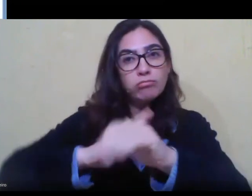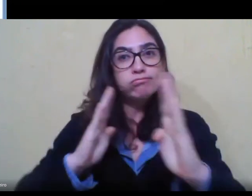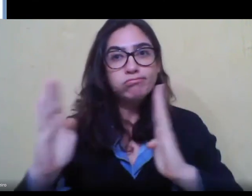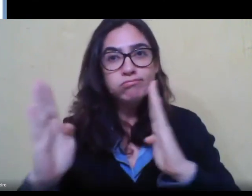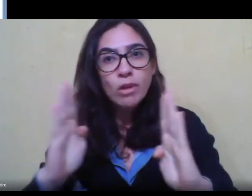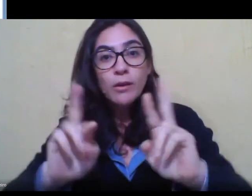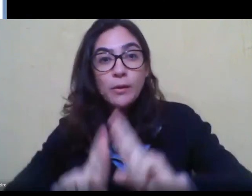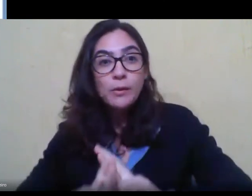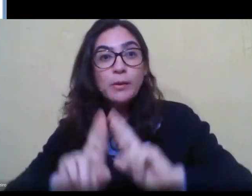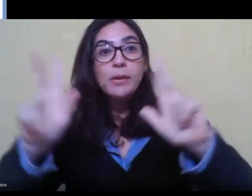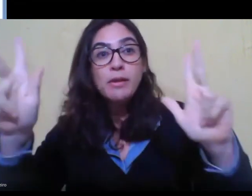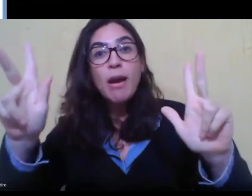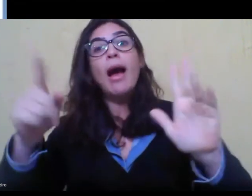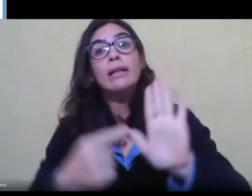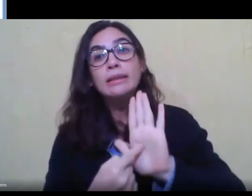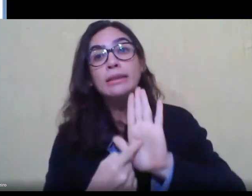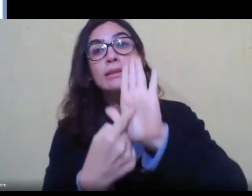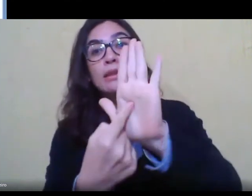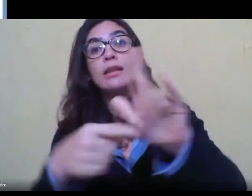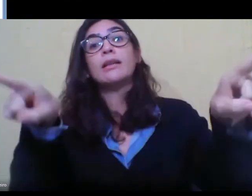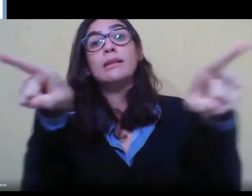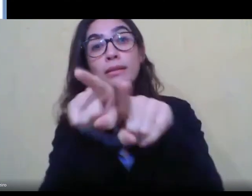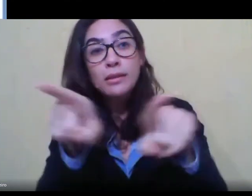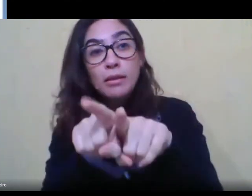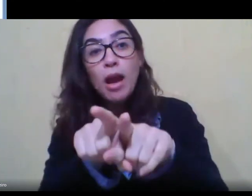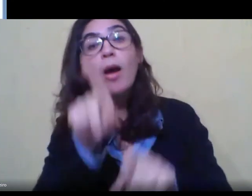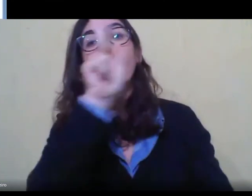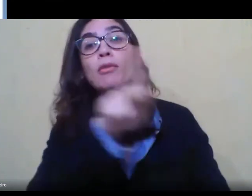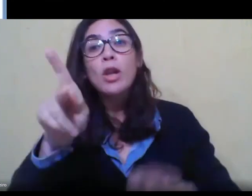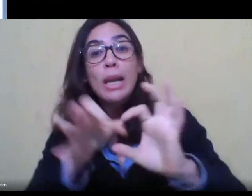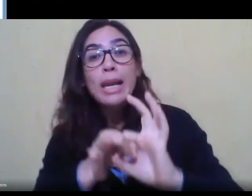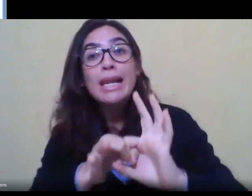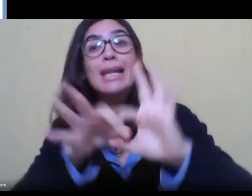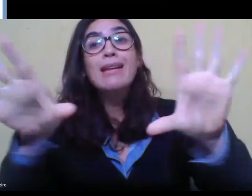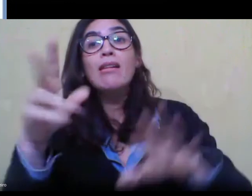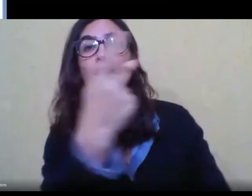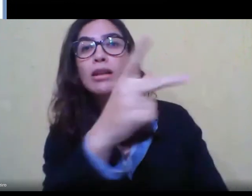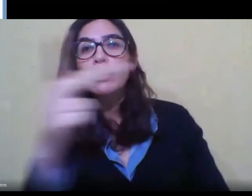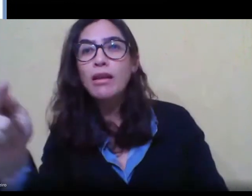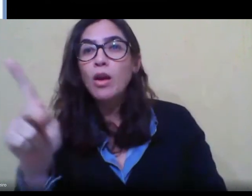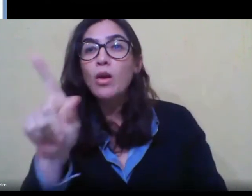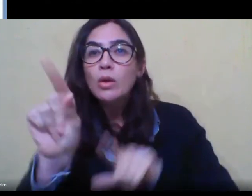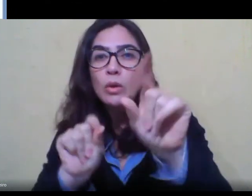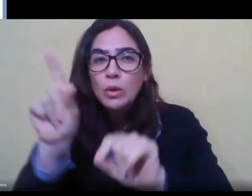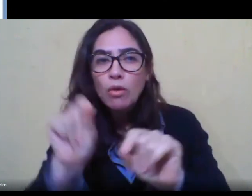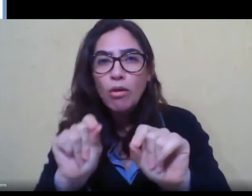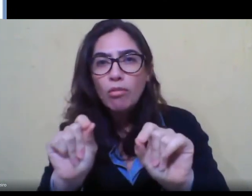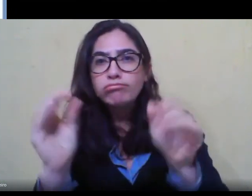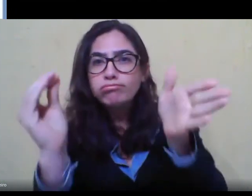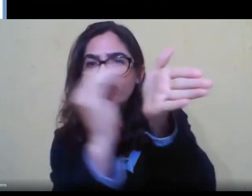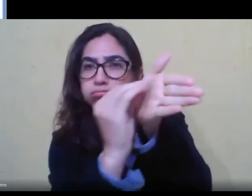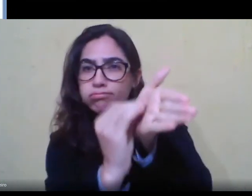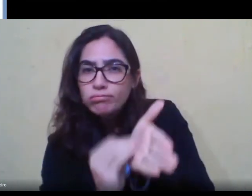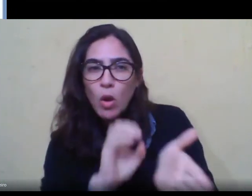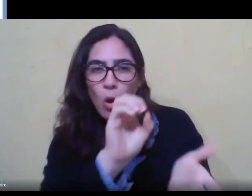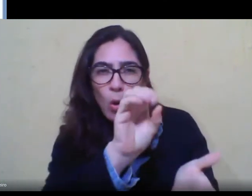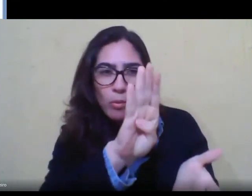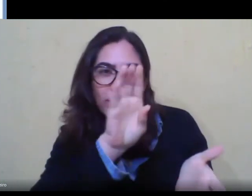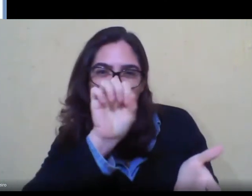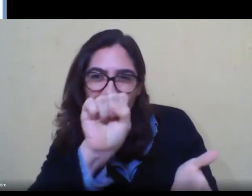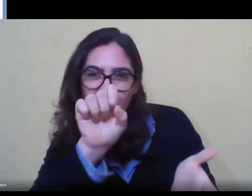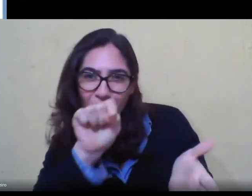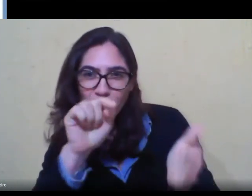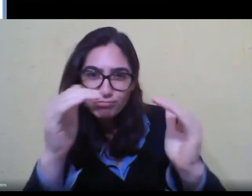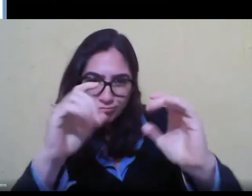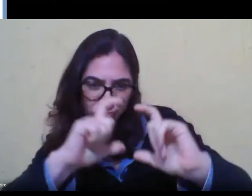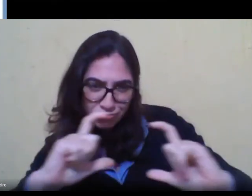para colocar as bibliografias nesse espaço, considerando justamente isso que vocês falaram, essa dificuldade de